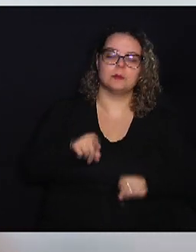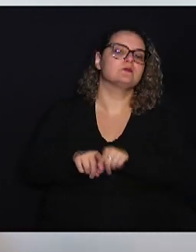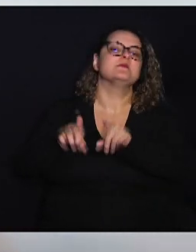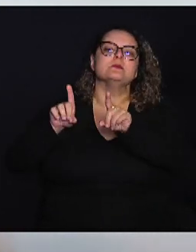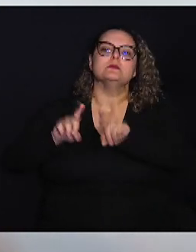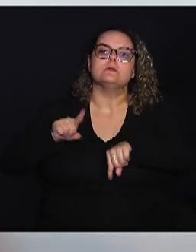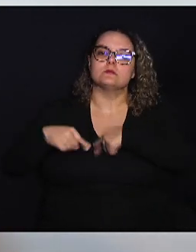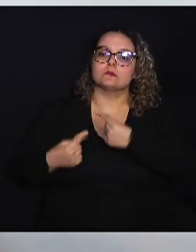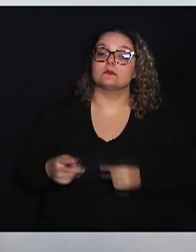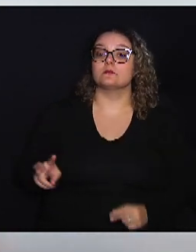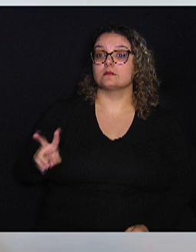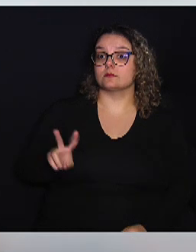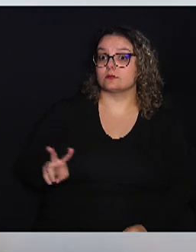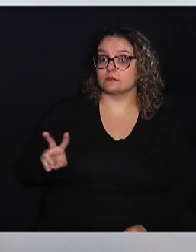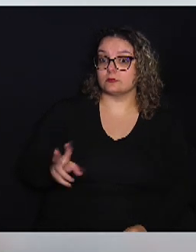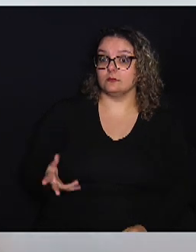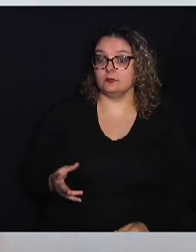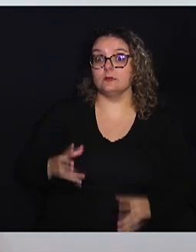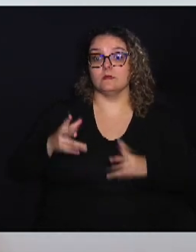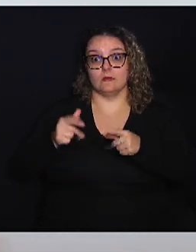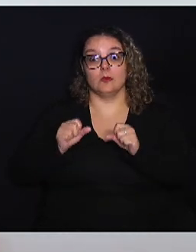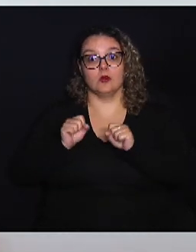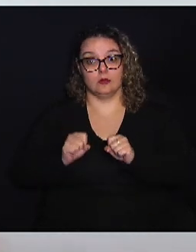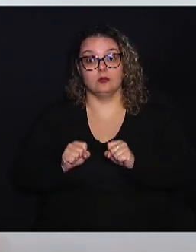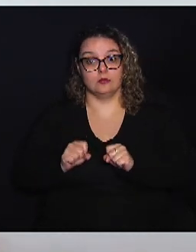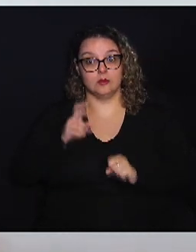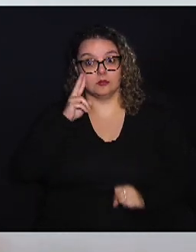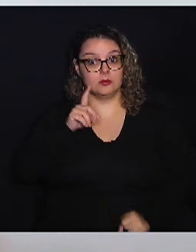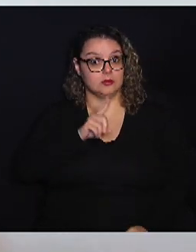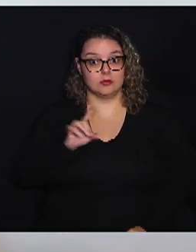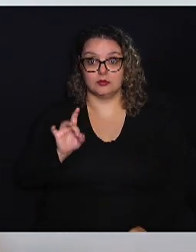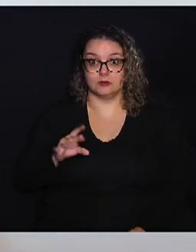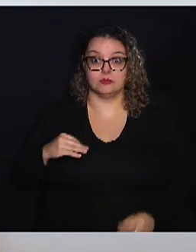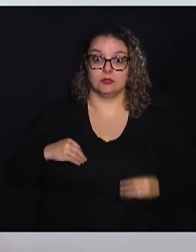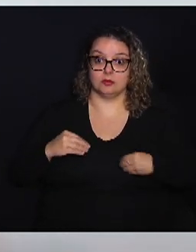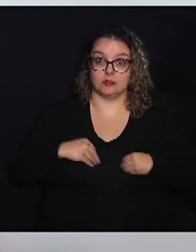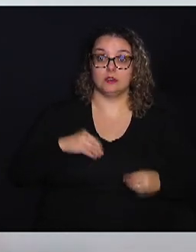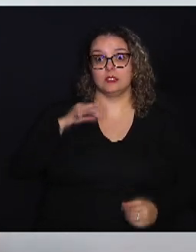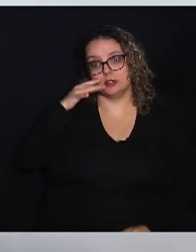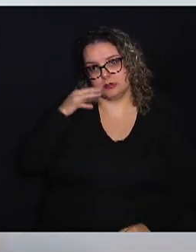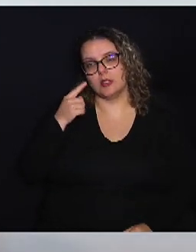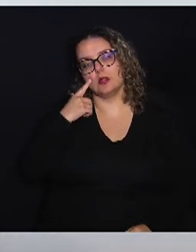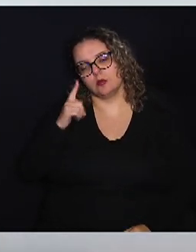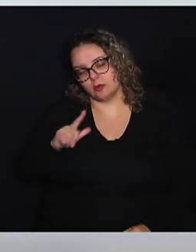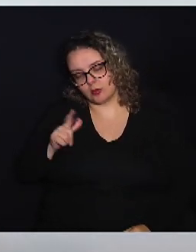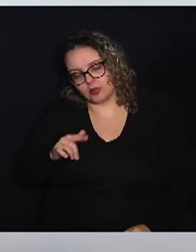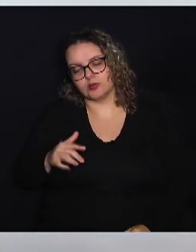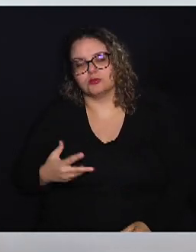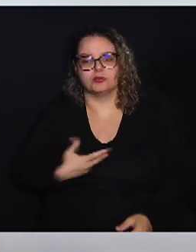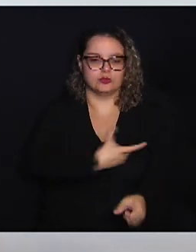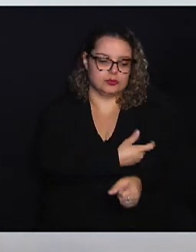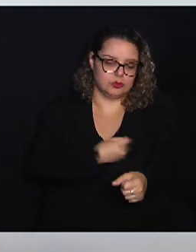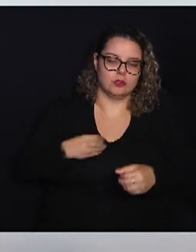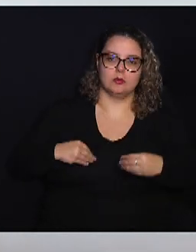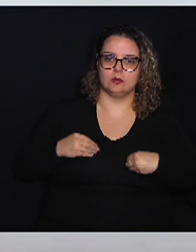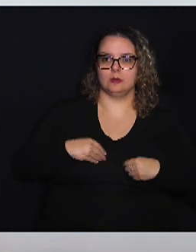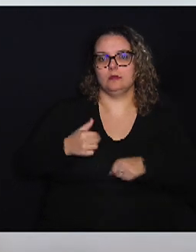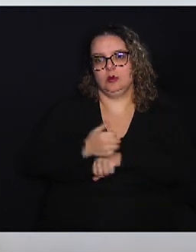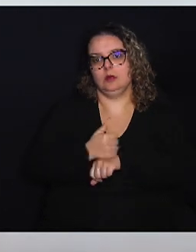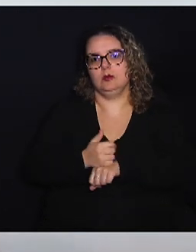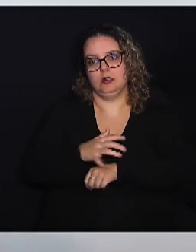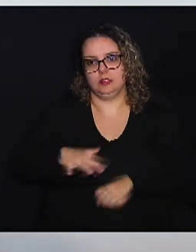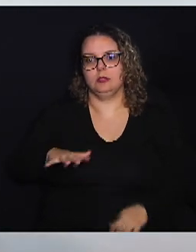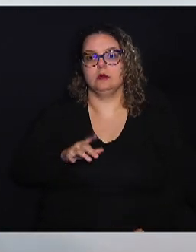outras vitaminas. Então, e tudo isso pode ser visto não somente por exame, Ana. Claro que o exame, para nós, né, profissionais da saúde, é algo